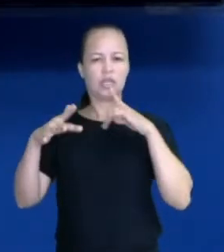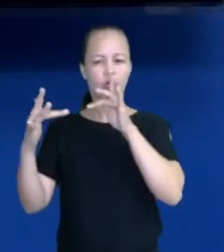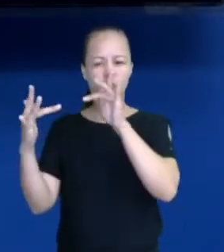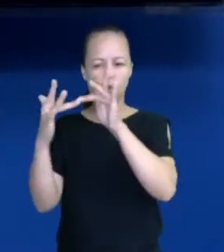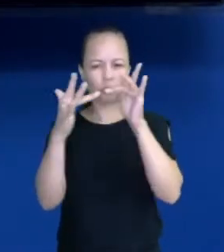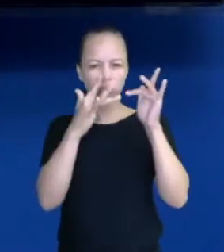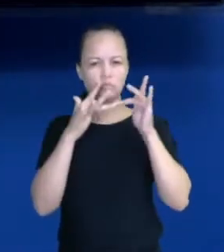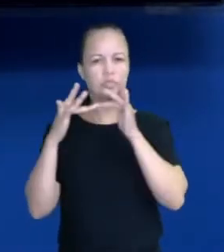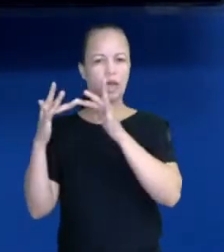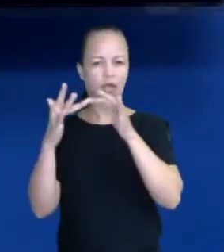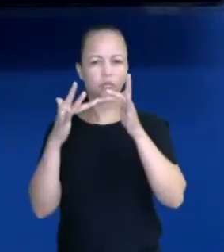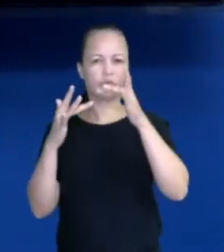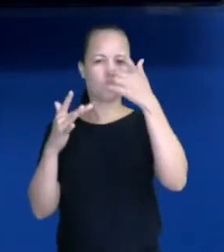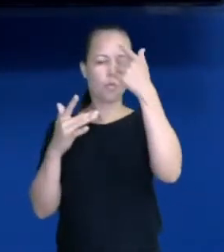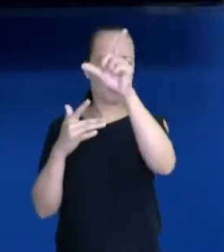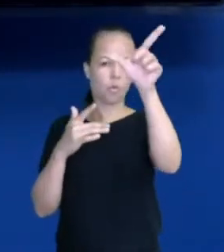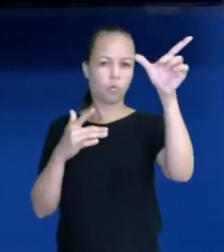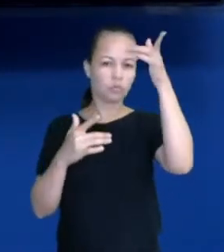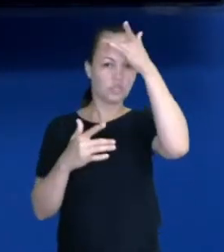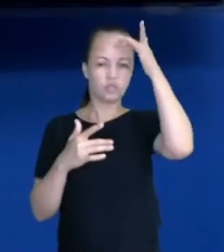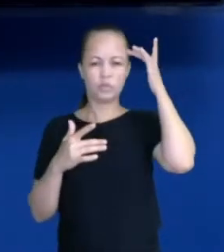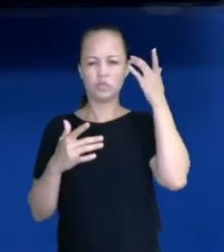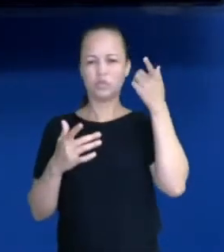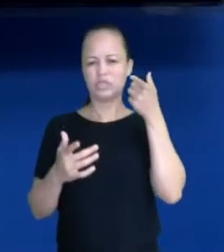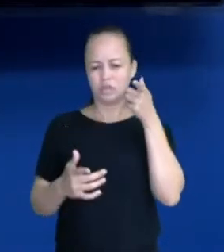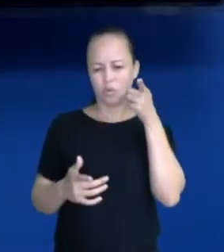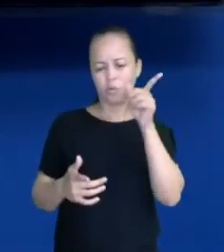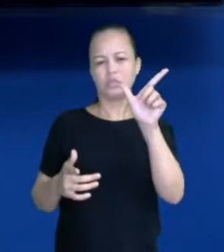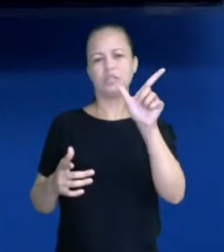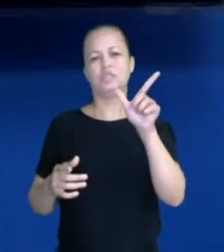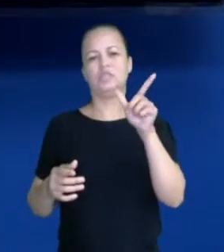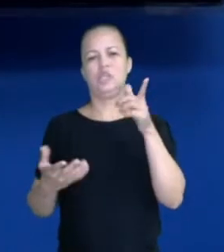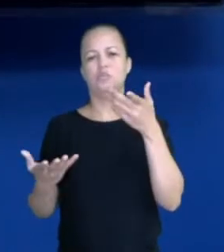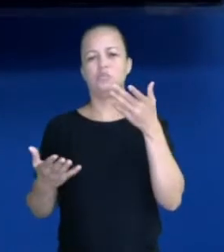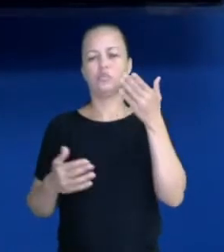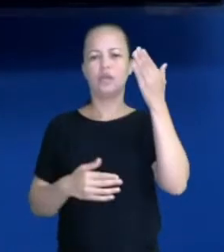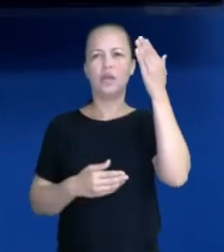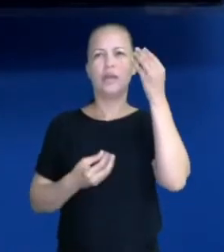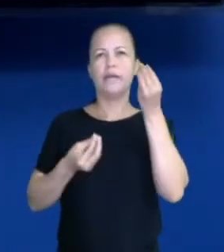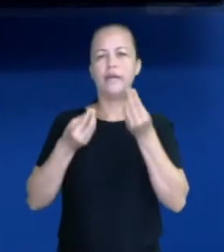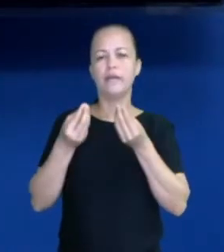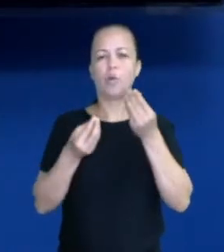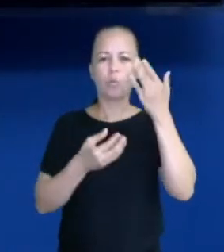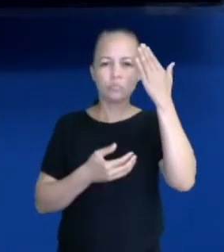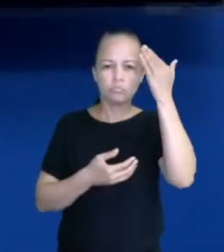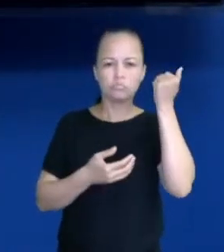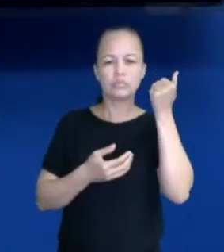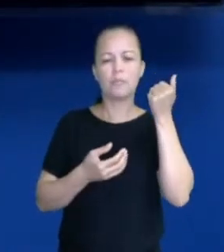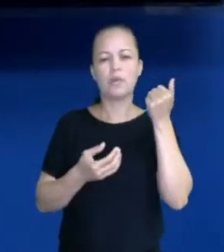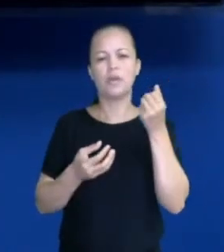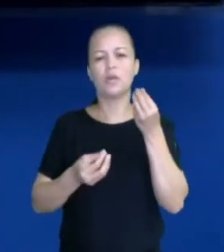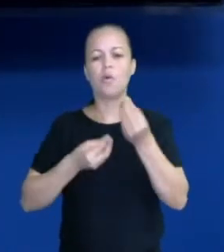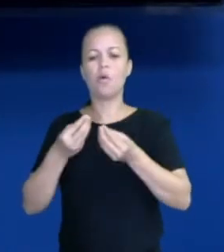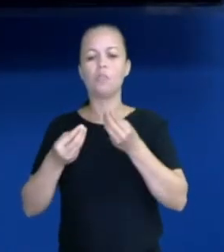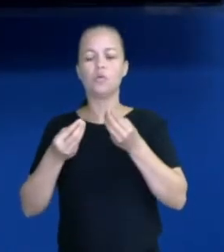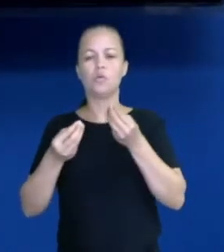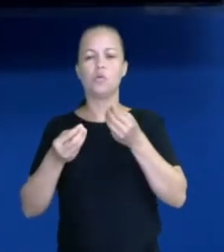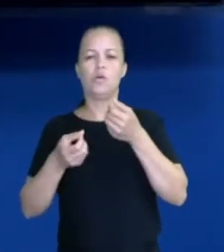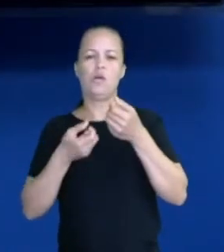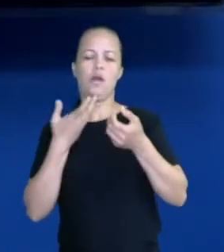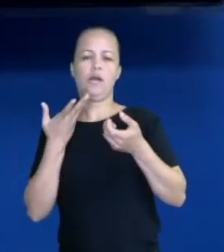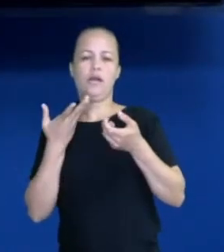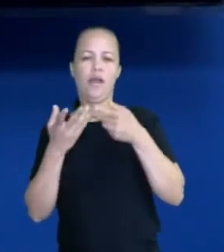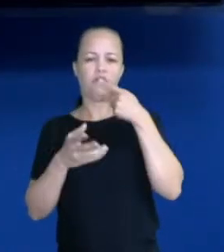hoje em dia, será que a gente consegue saber quando o discurso está sendo além